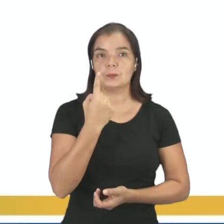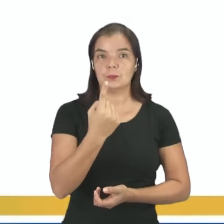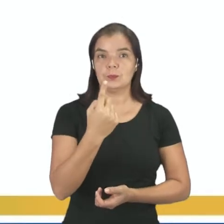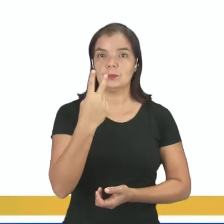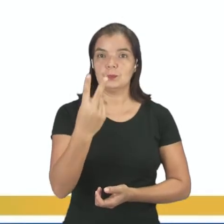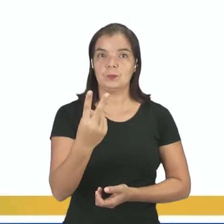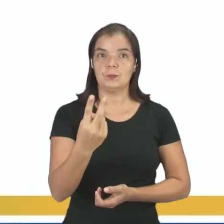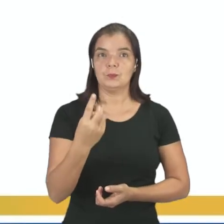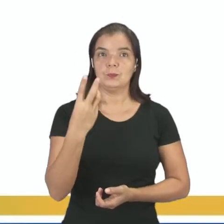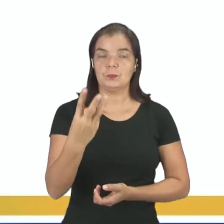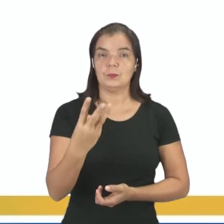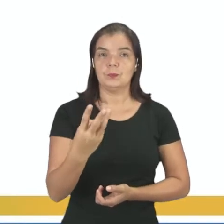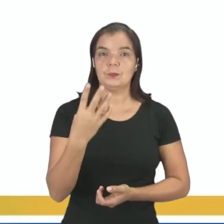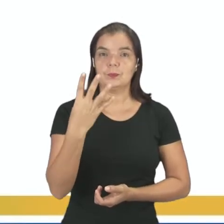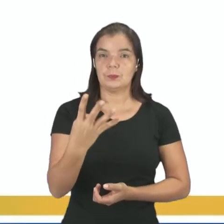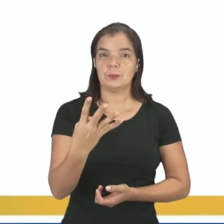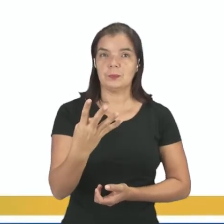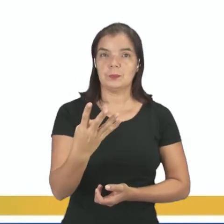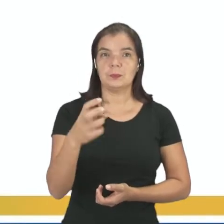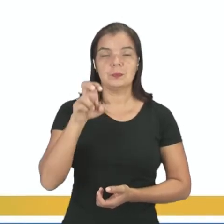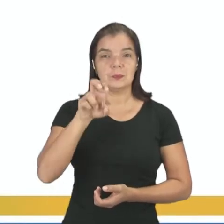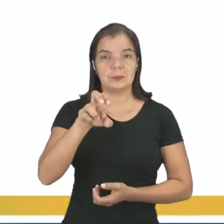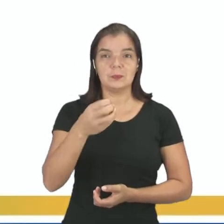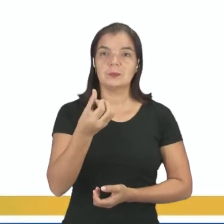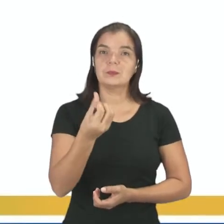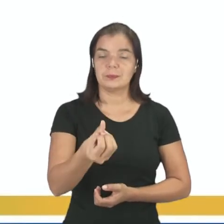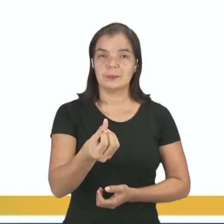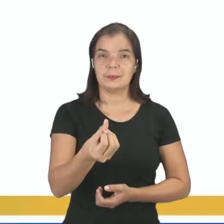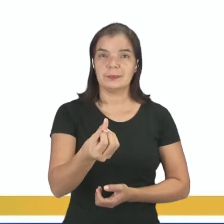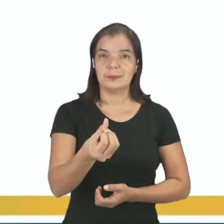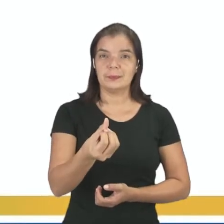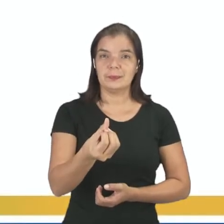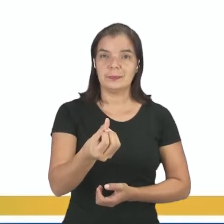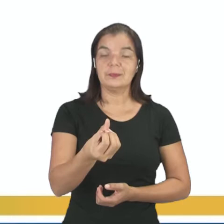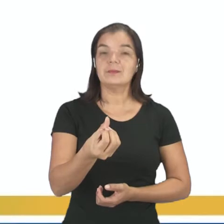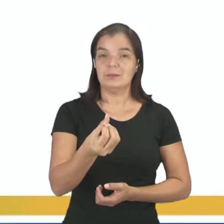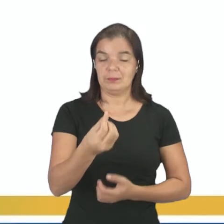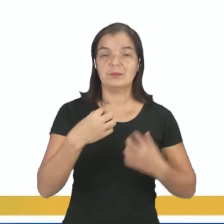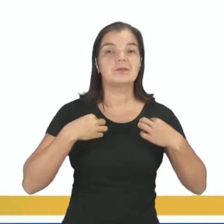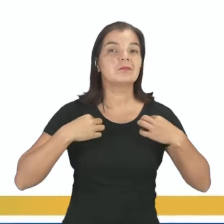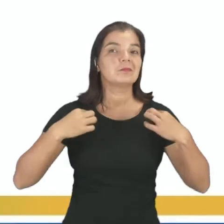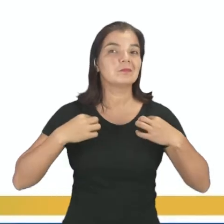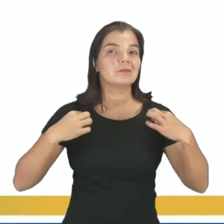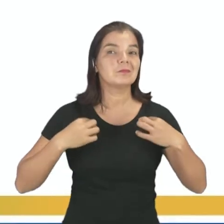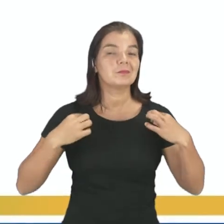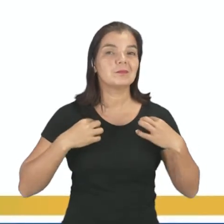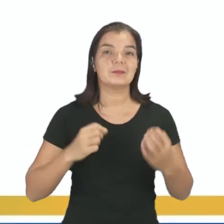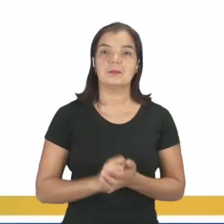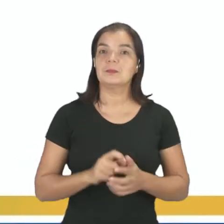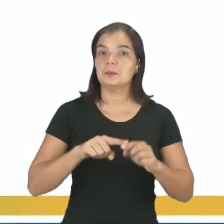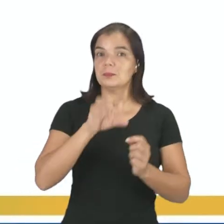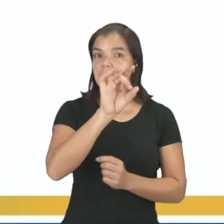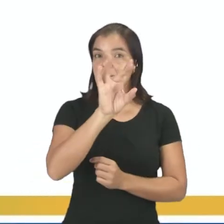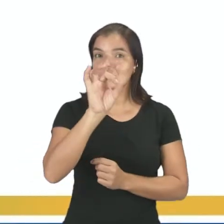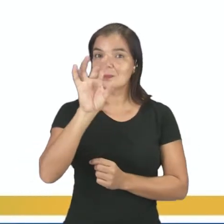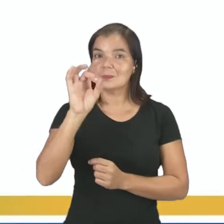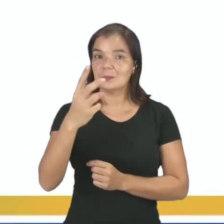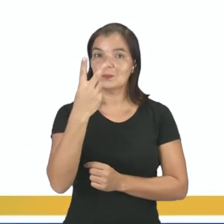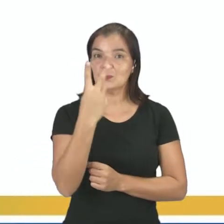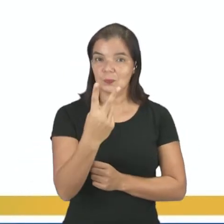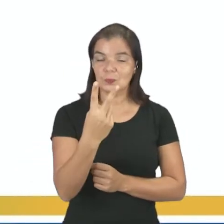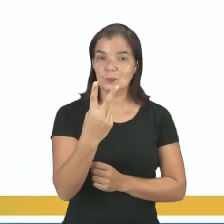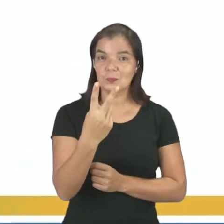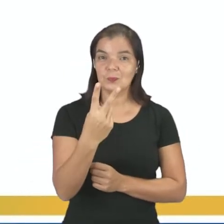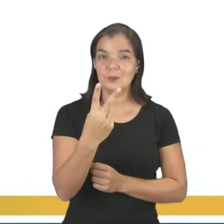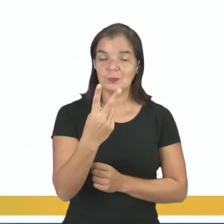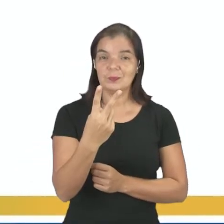tenho 1, 2, 3, 4, 5, 6 camisetas aqui. Mas se cada uma corresponde a 2,